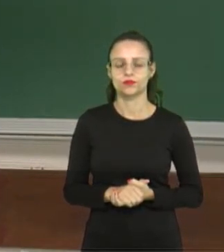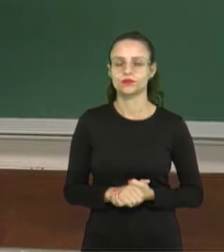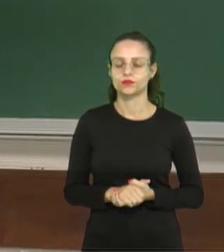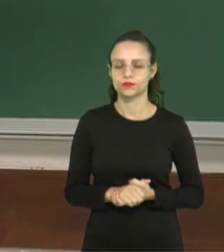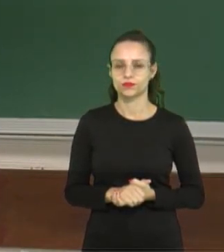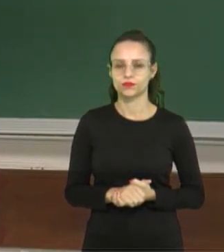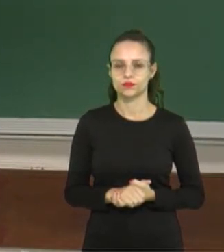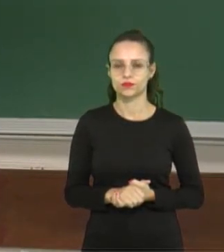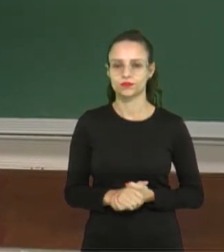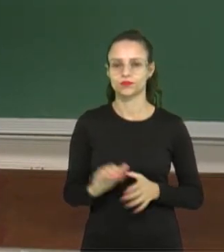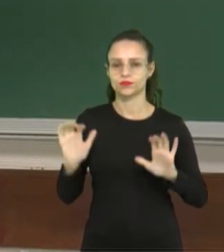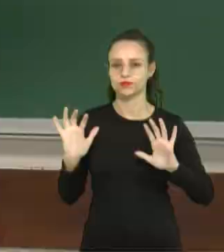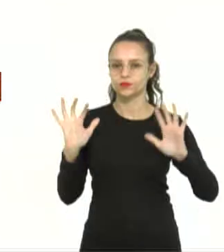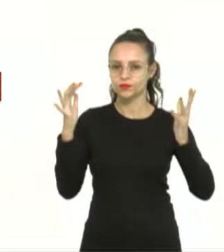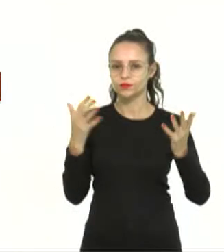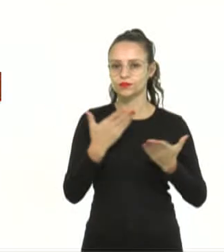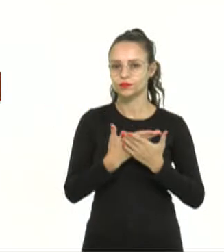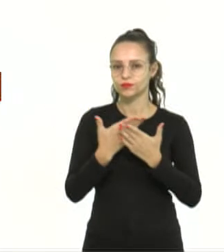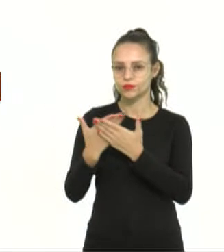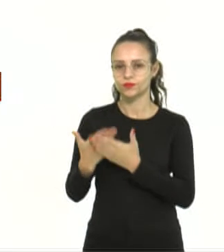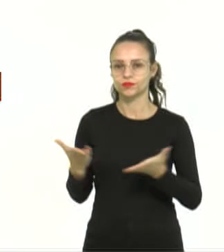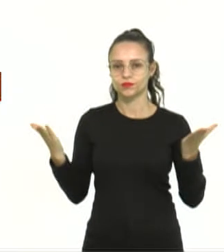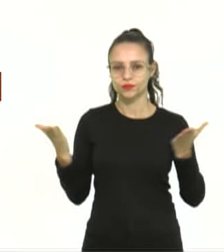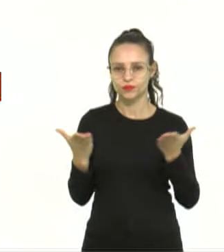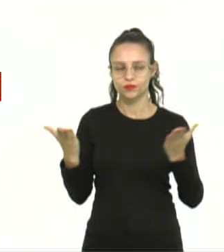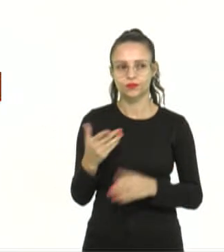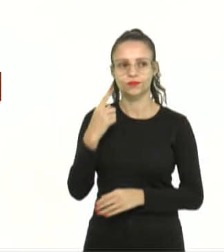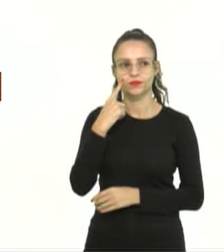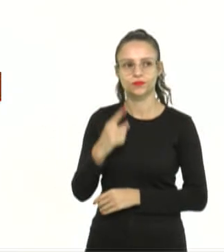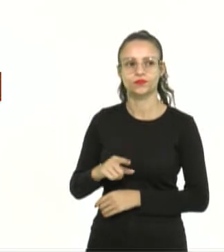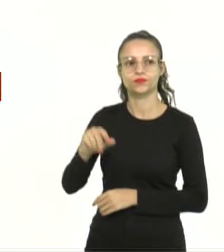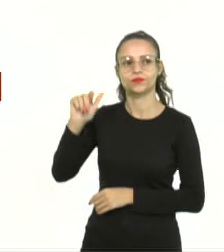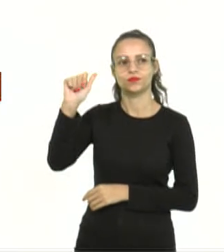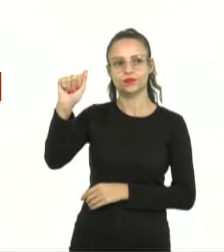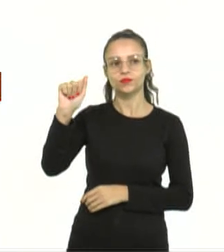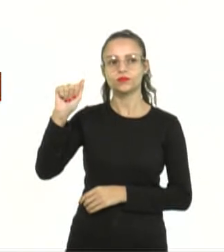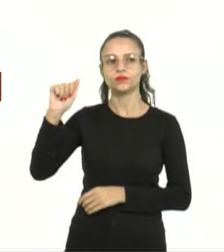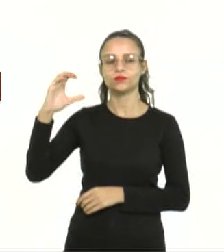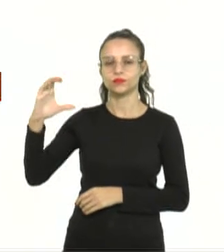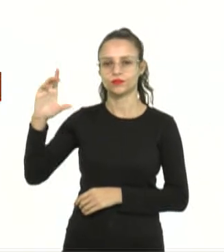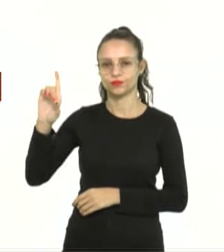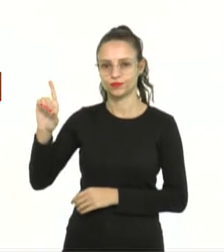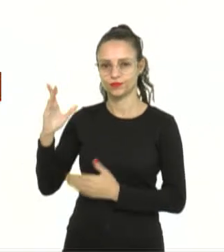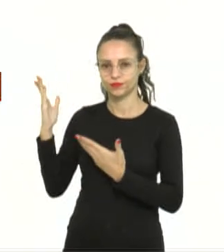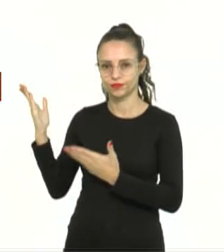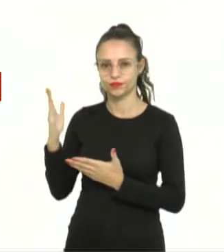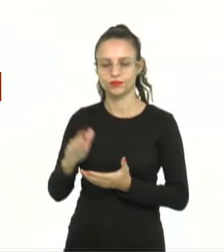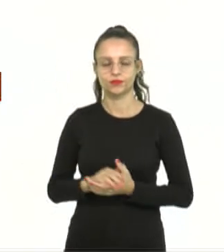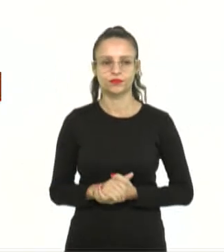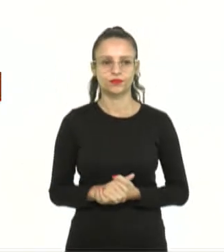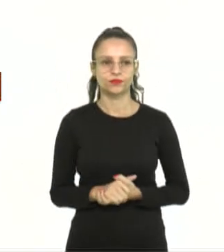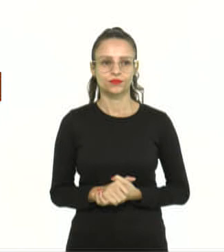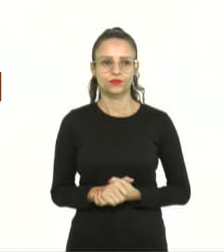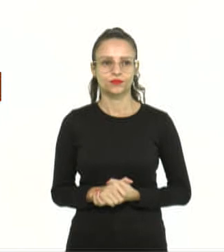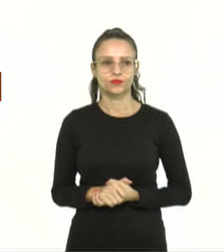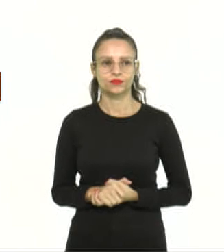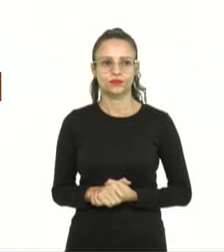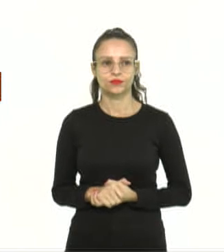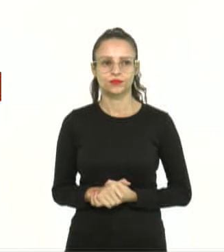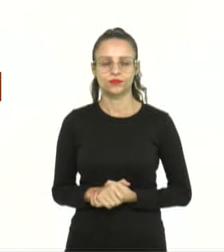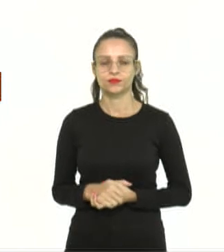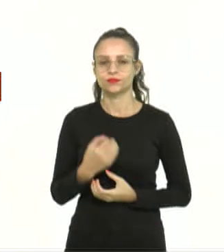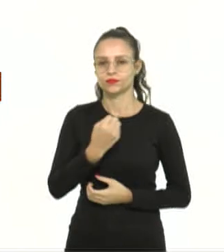que estudiamos hoy son las fallas, la tomatina y el enlace